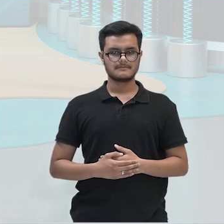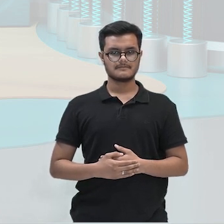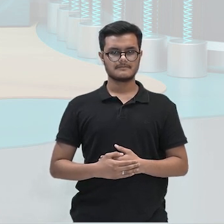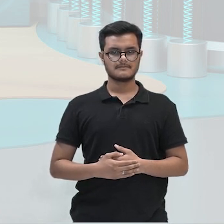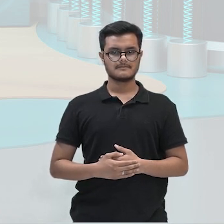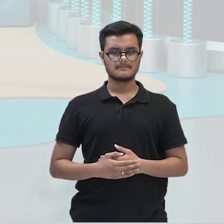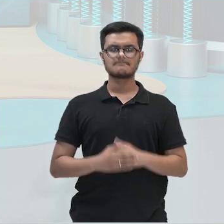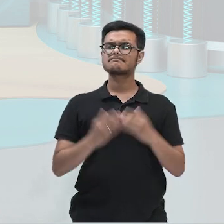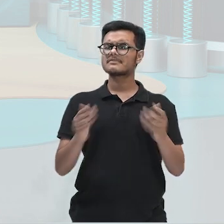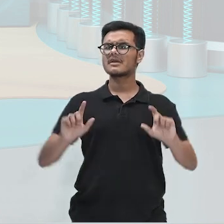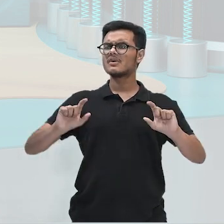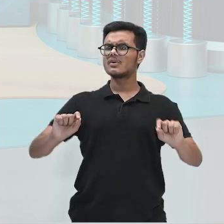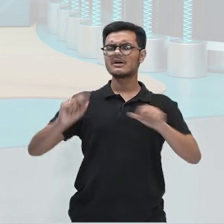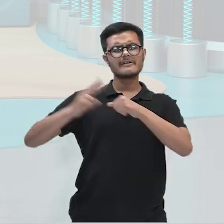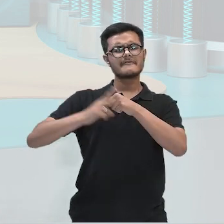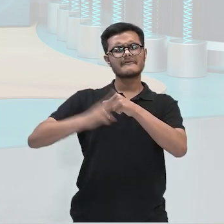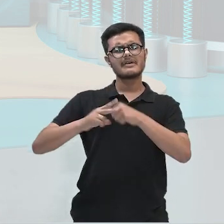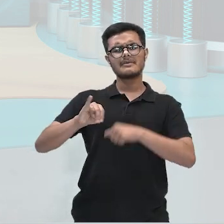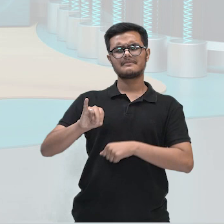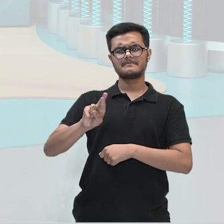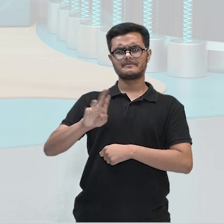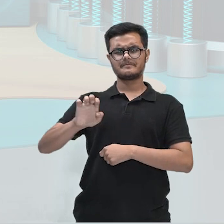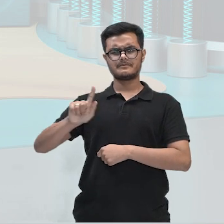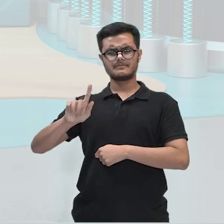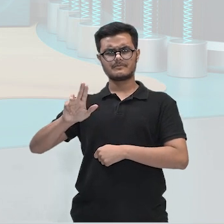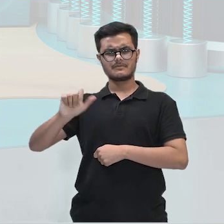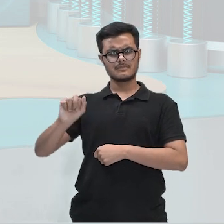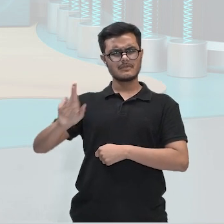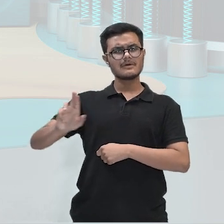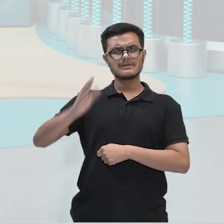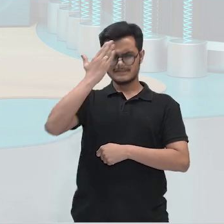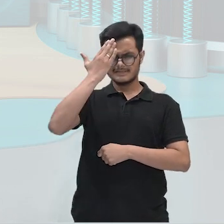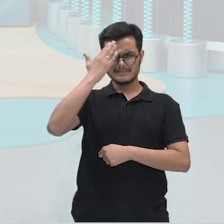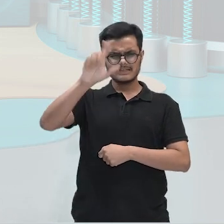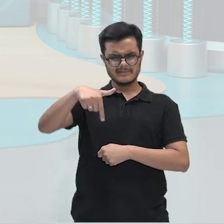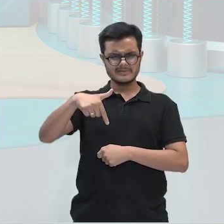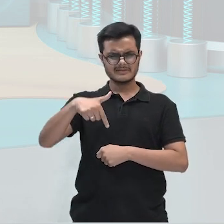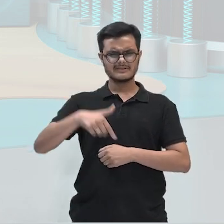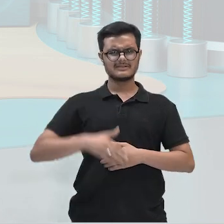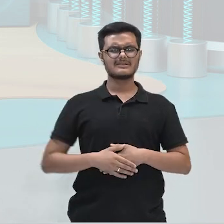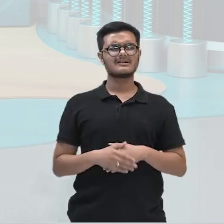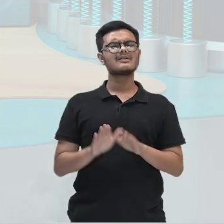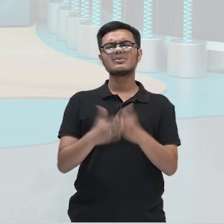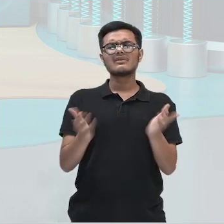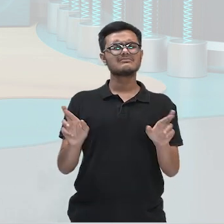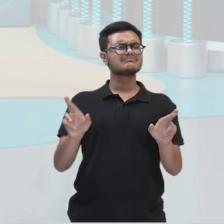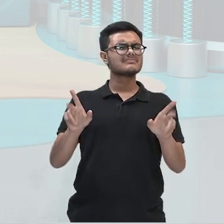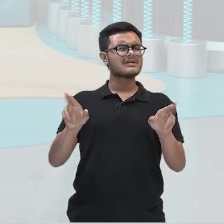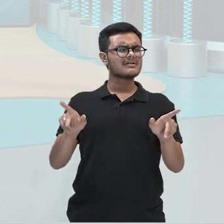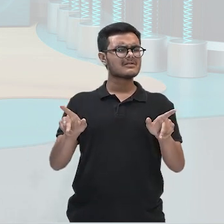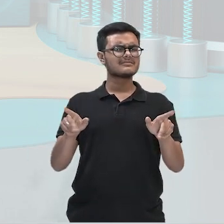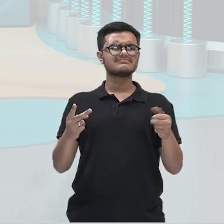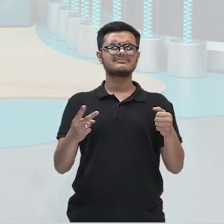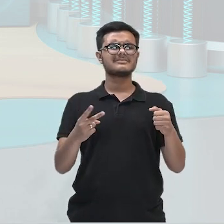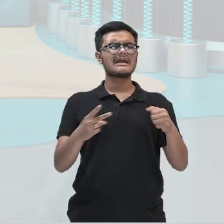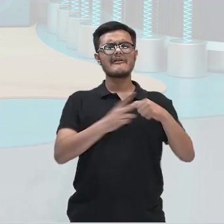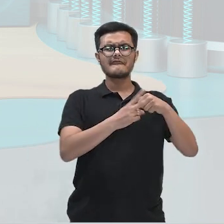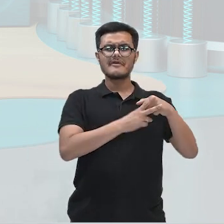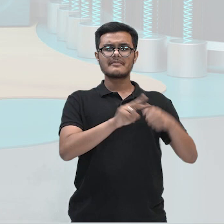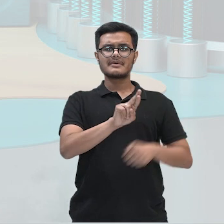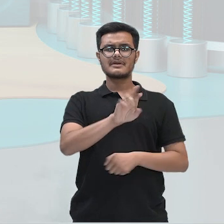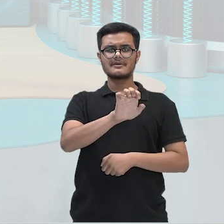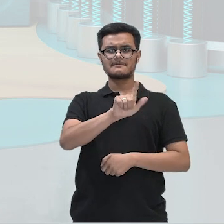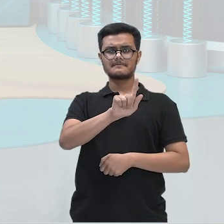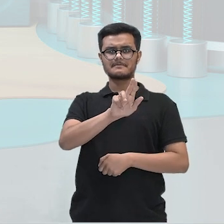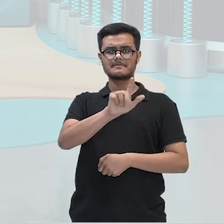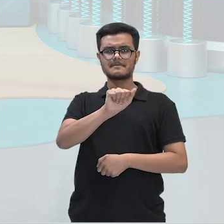são esses irregular verbs mesmo, hein, gente? Vocês sabem me dizer o que é? Qual a diferença entre eles e os regulares? Vamos conferir